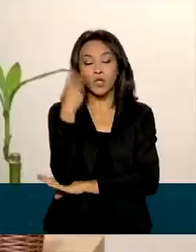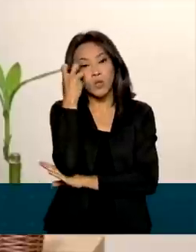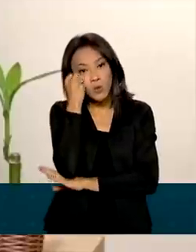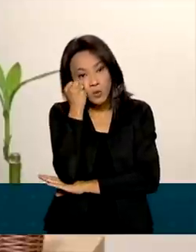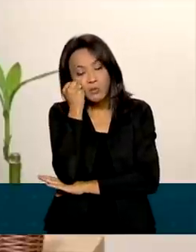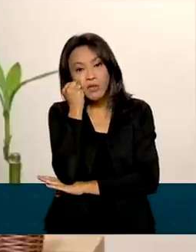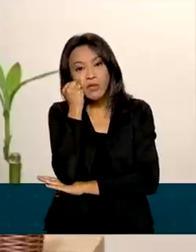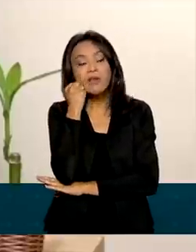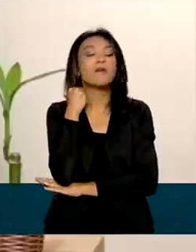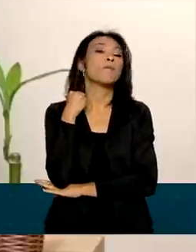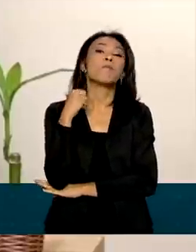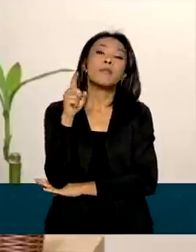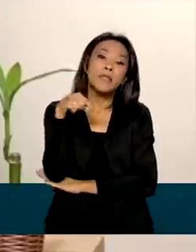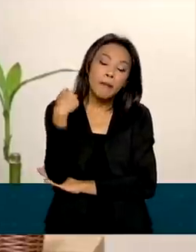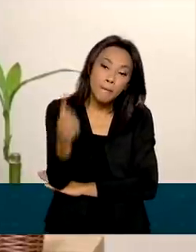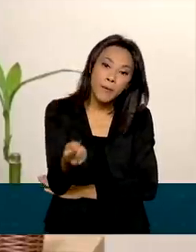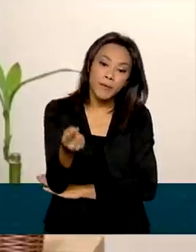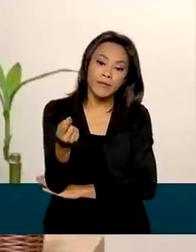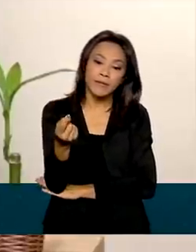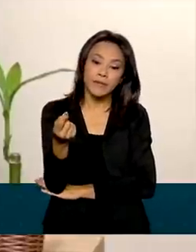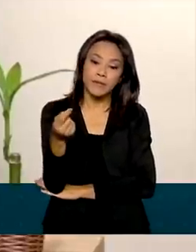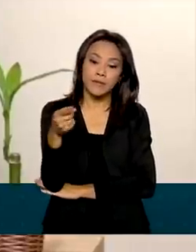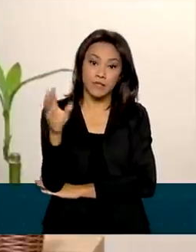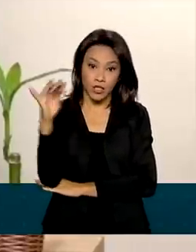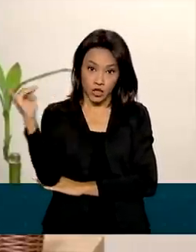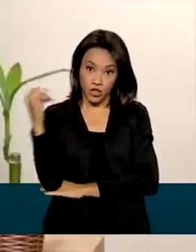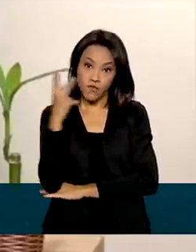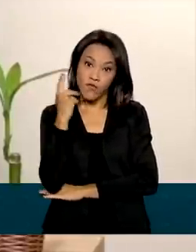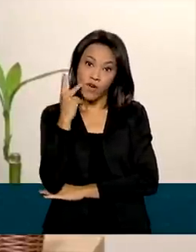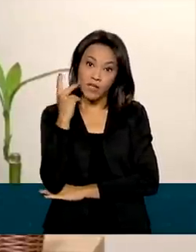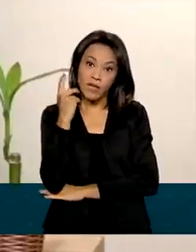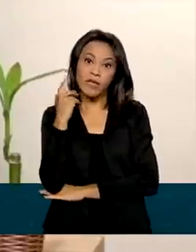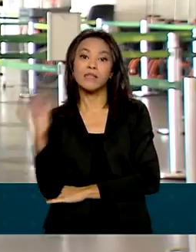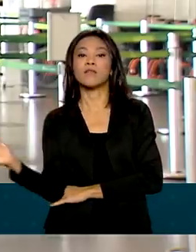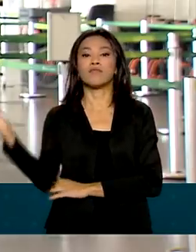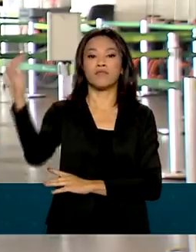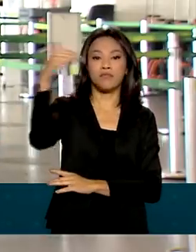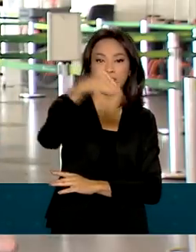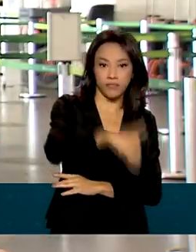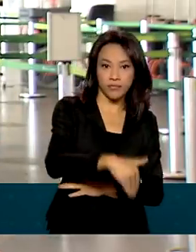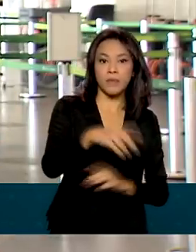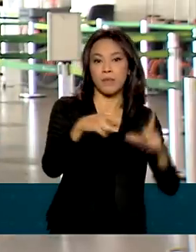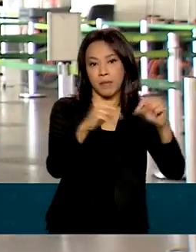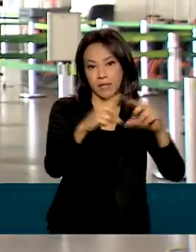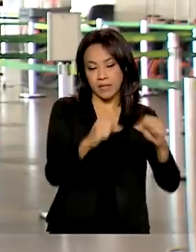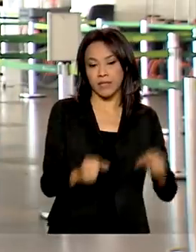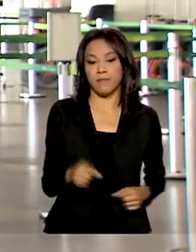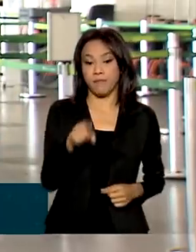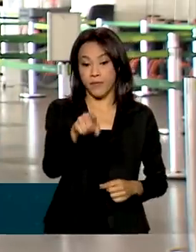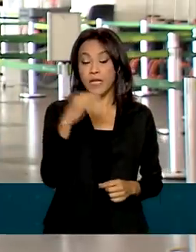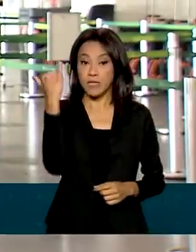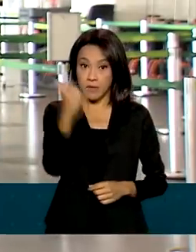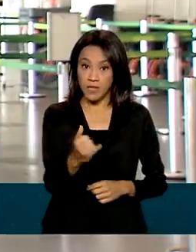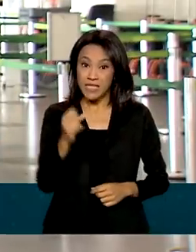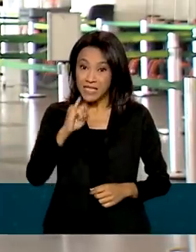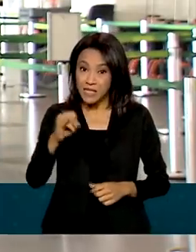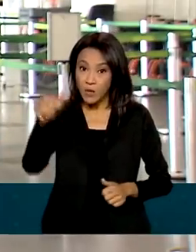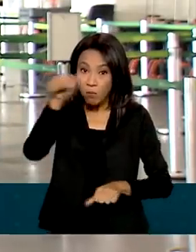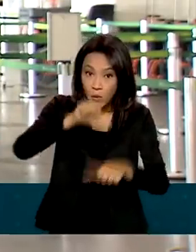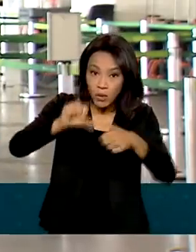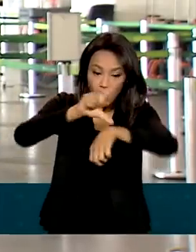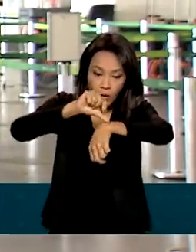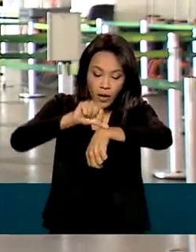para sair um dia depois de Fortaleza para Brasília Pergunta lá na que se houver alguma mudança programada